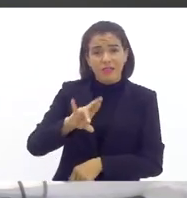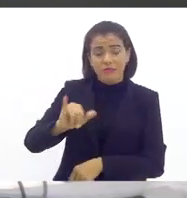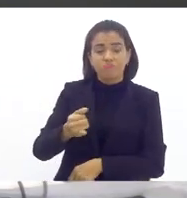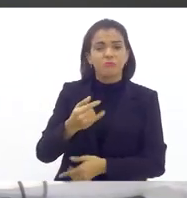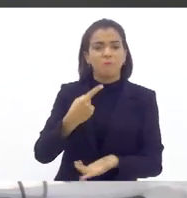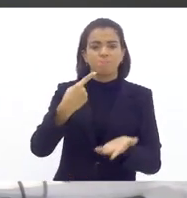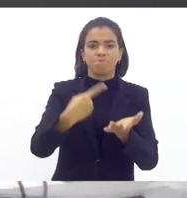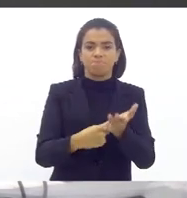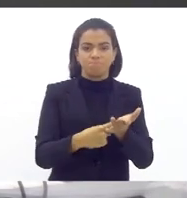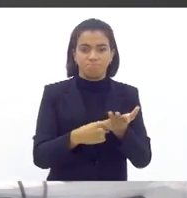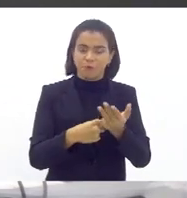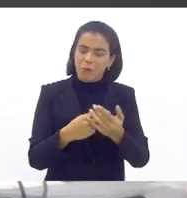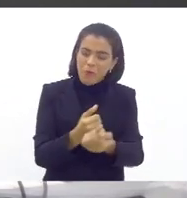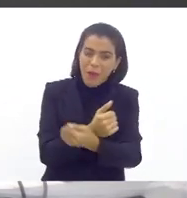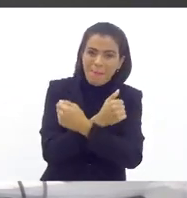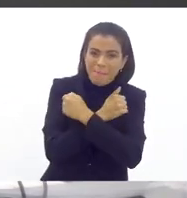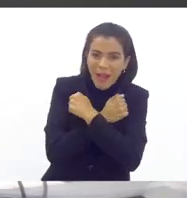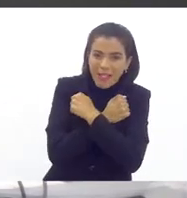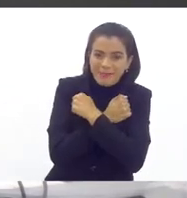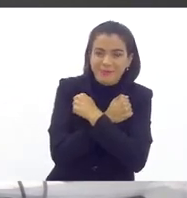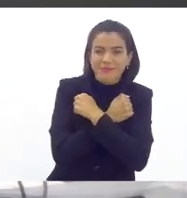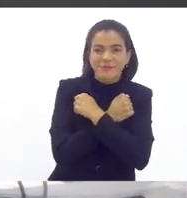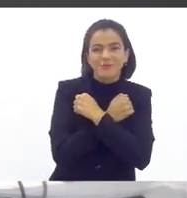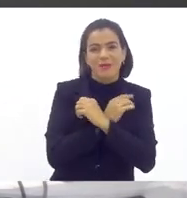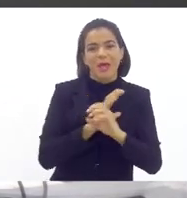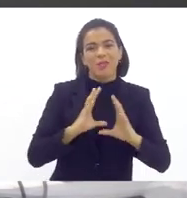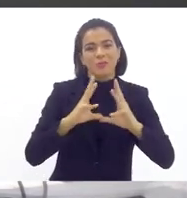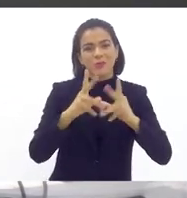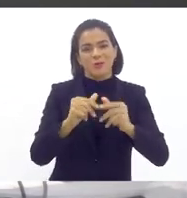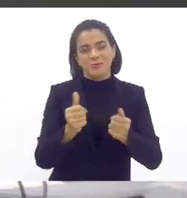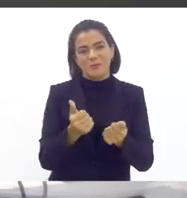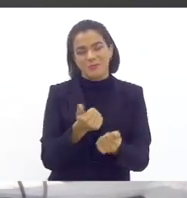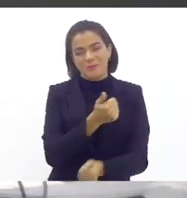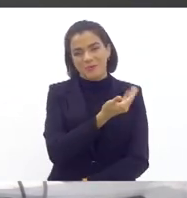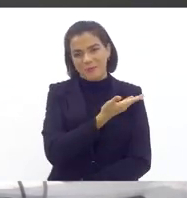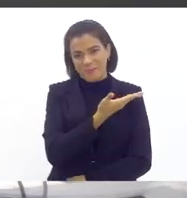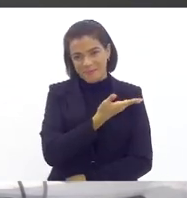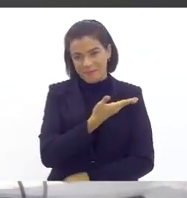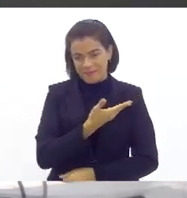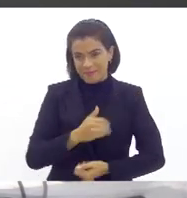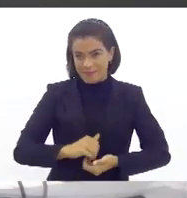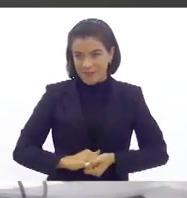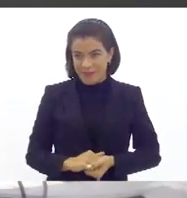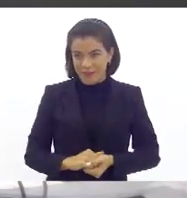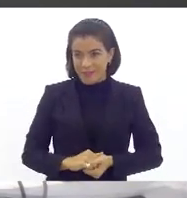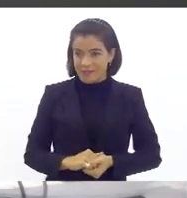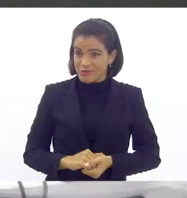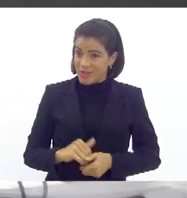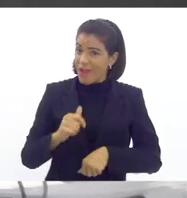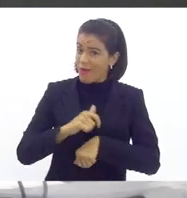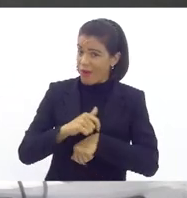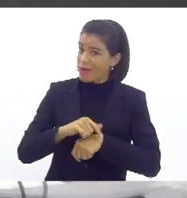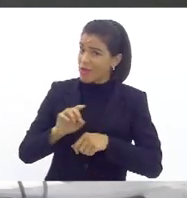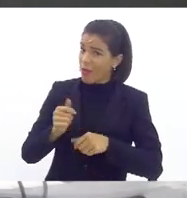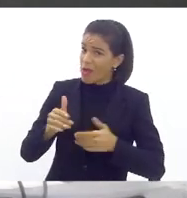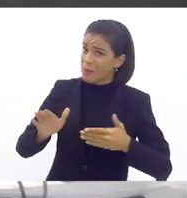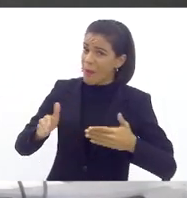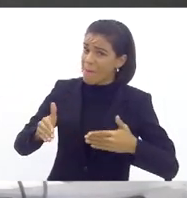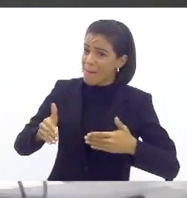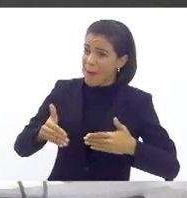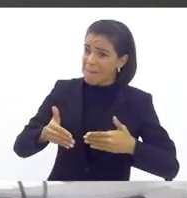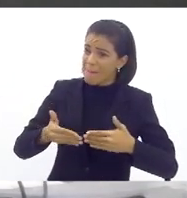Transmita um forte abraço a nossas companheiras da DERJ. Chama, então, já estamos aqui partindo para os finalmentes.